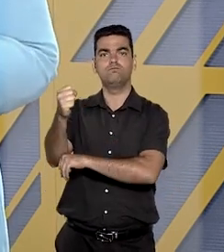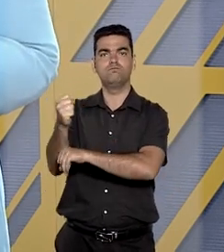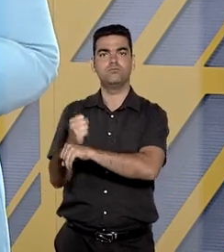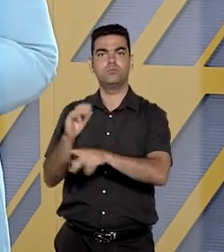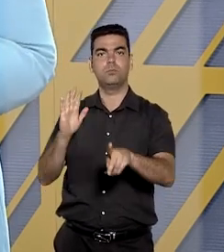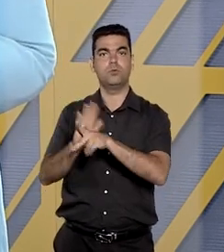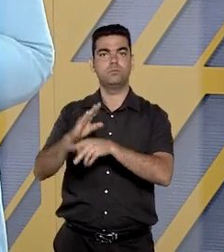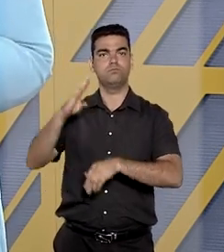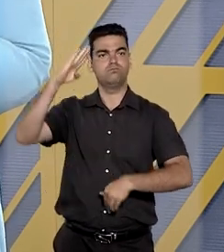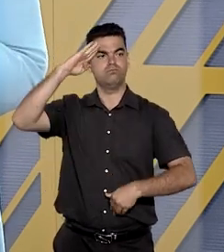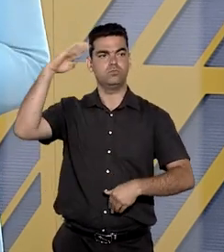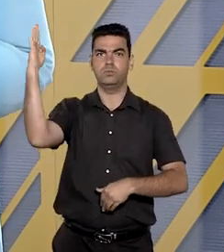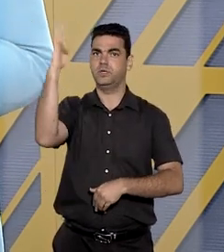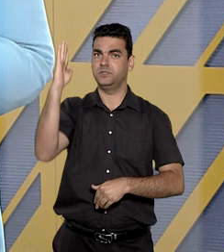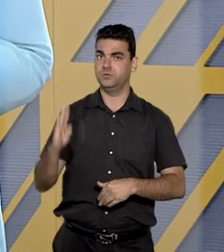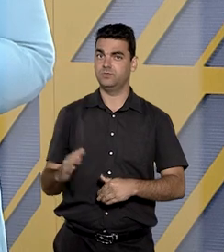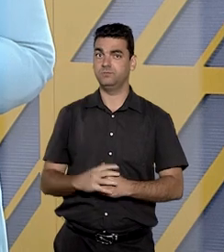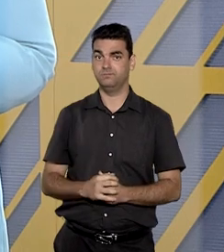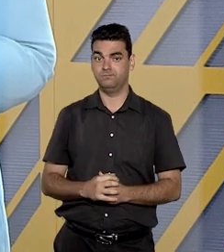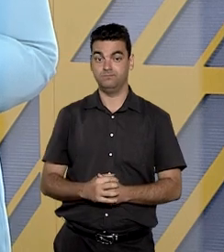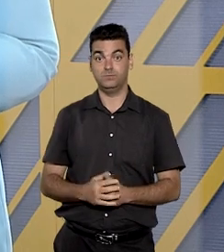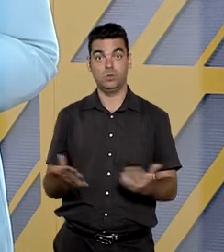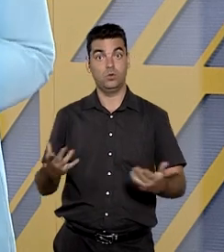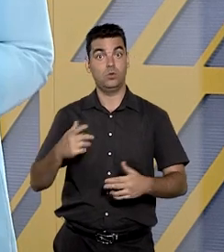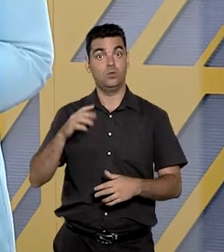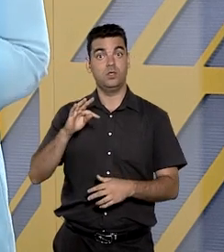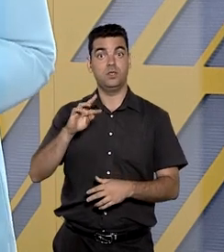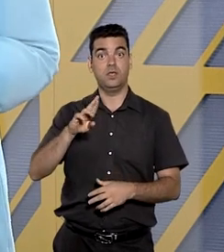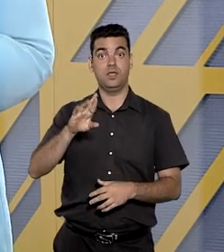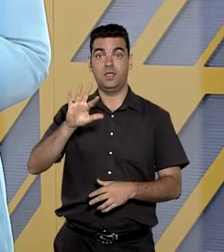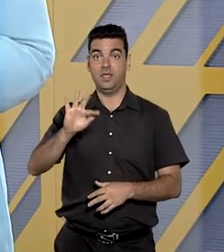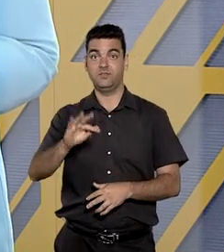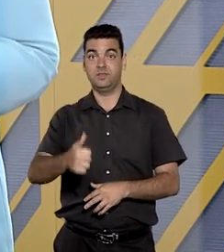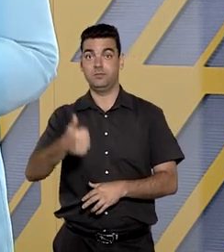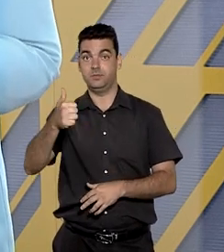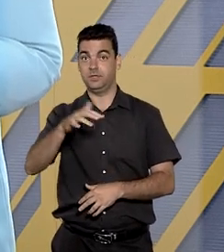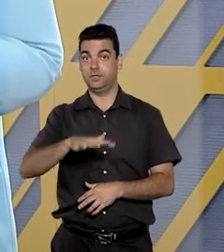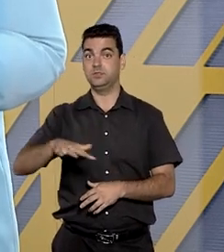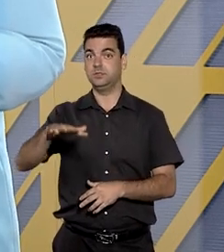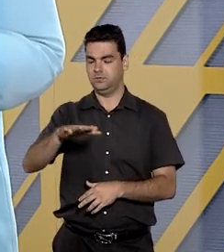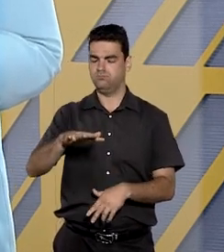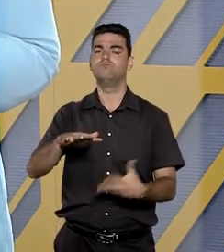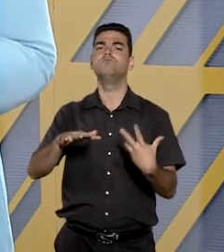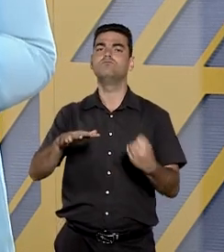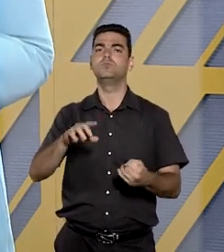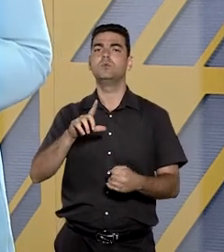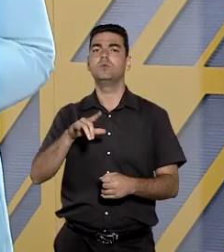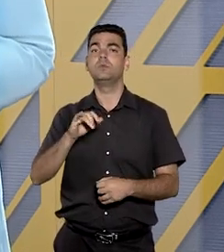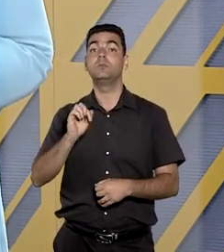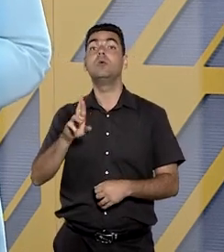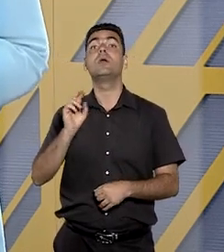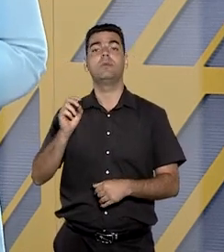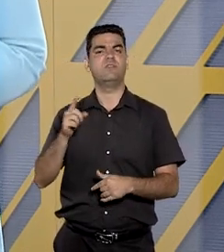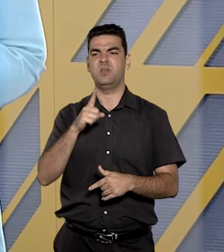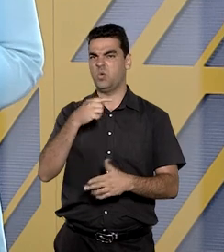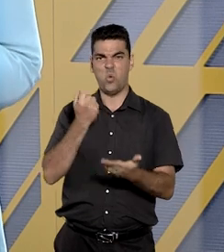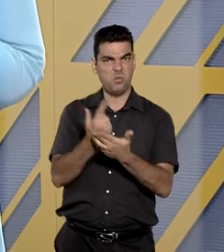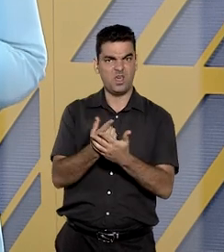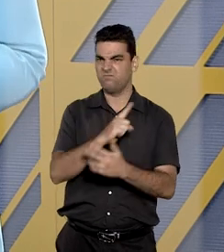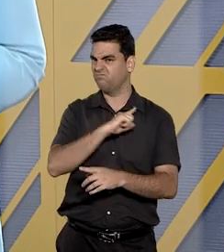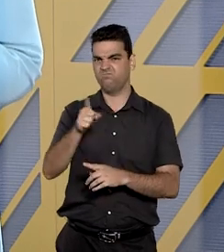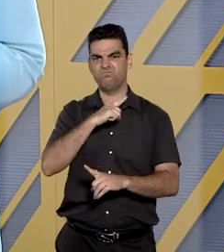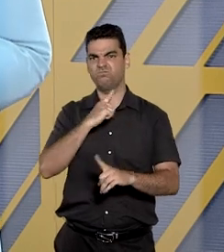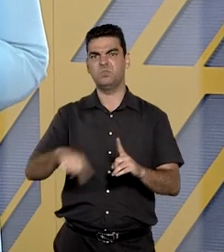compra de blindados pelo Exército Brasileiro. O Tribunal Regional Federal da Primeira Região concedeu liminar para